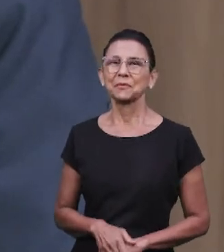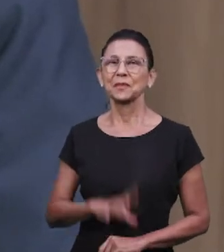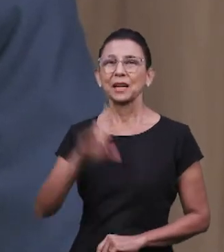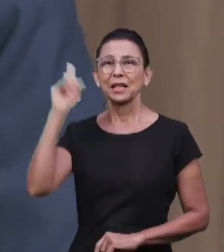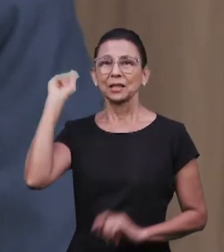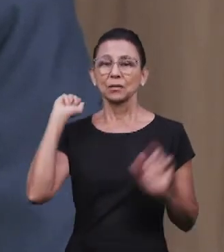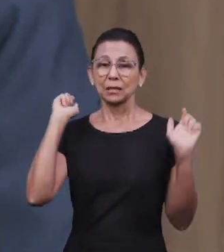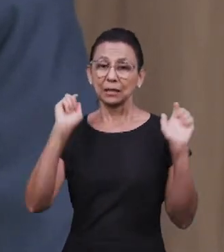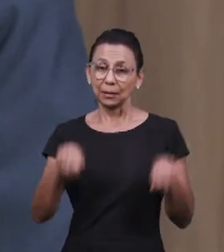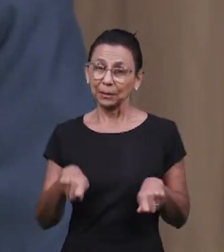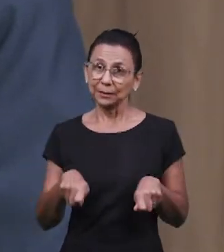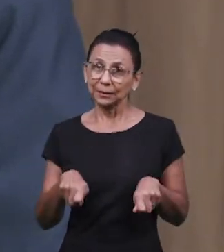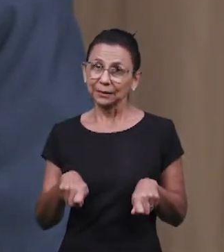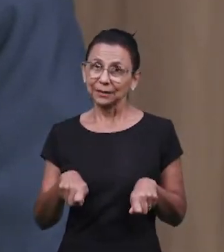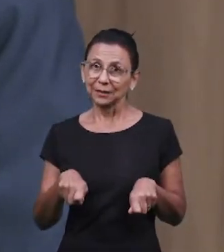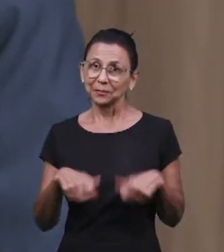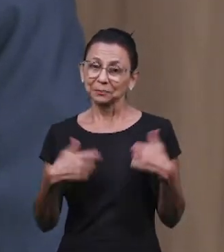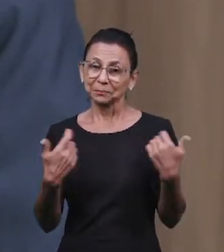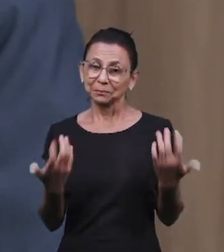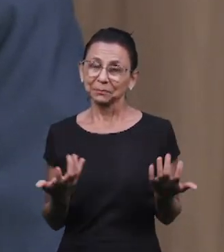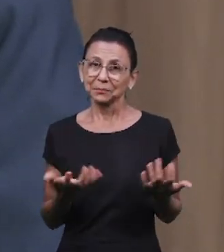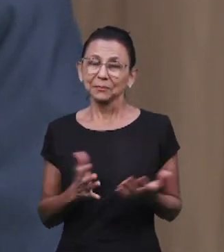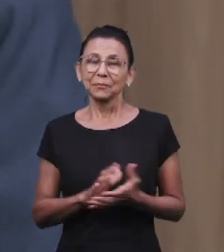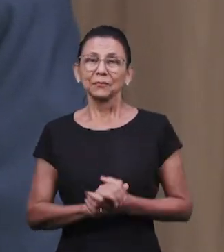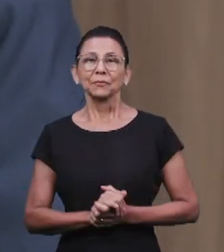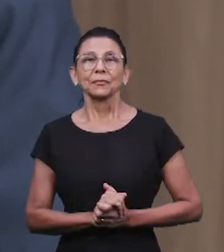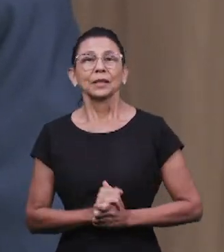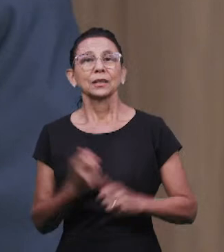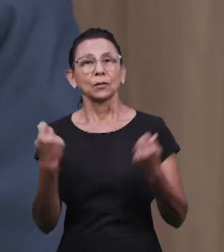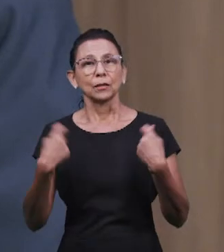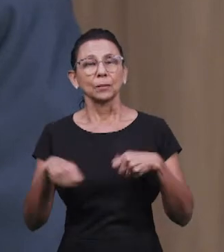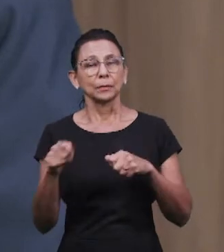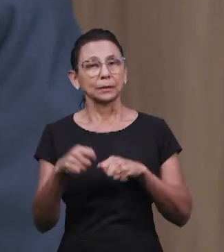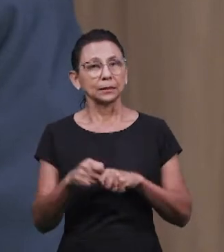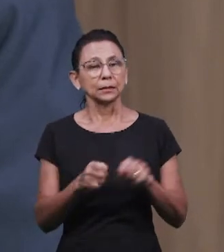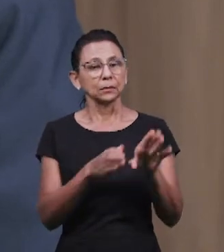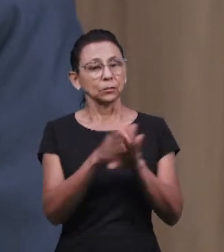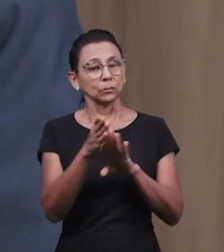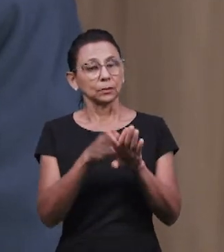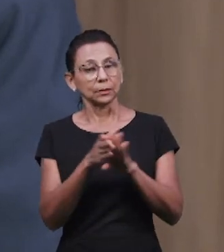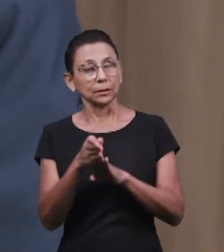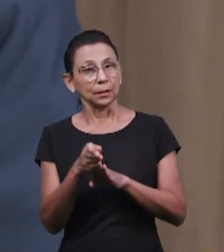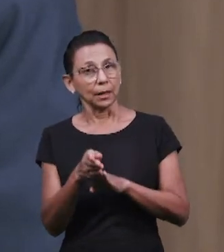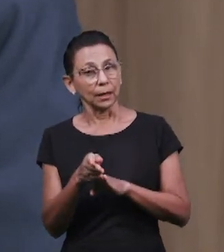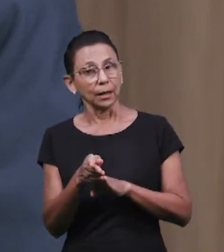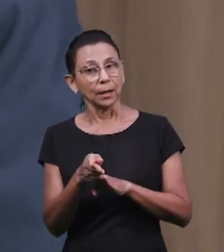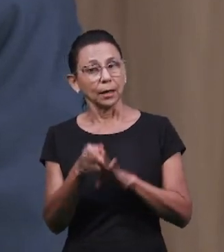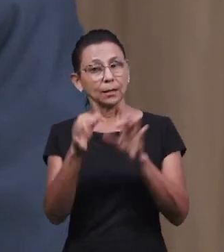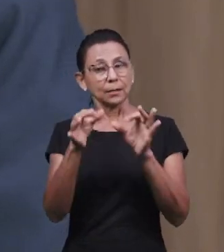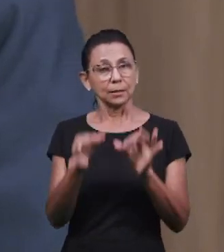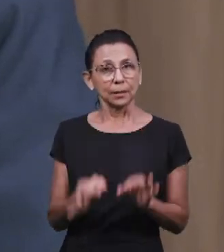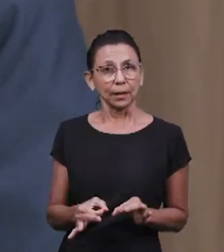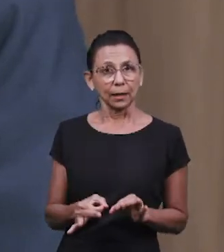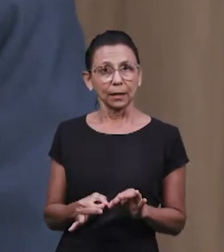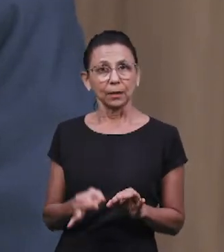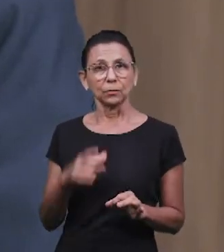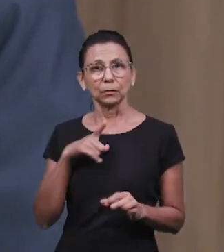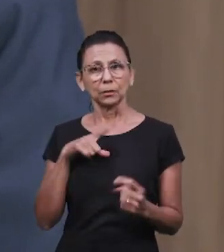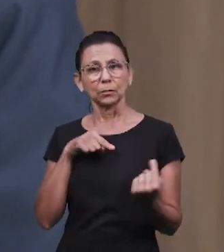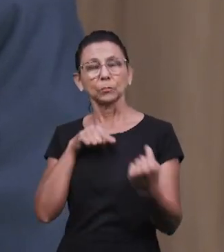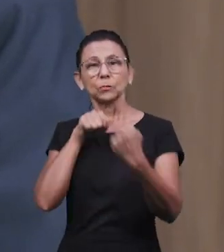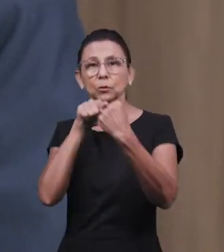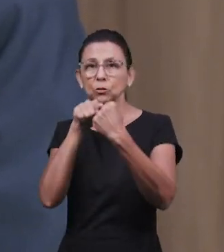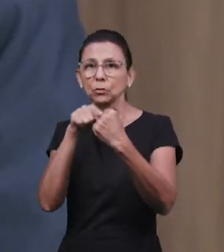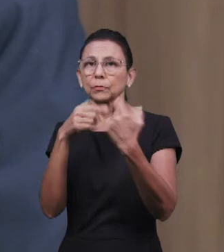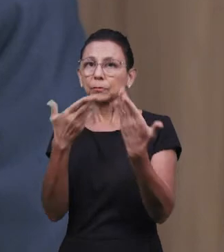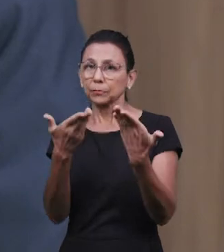Isso aí Deus colocou a capacitação para você fazer isso. Então, essa flecha deve ser bem lançada e com o